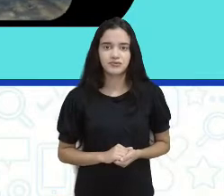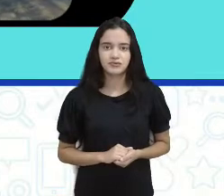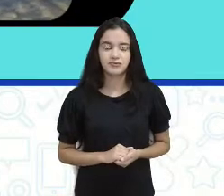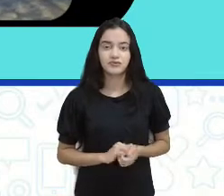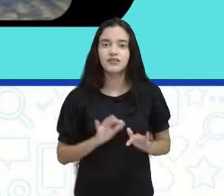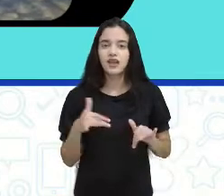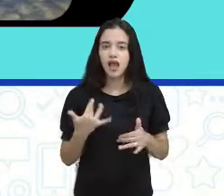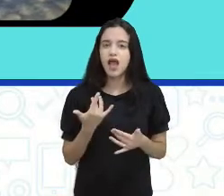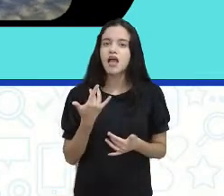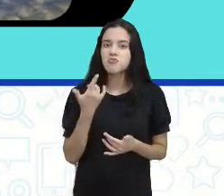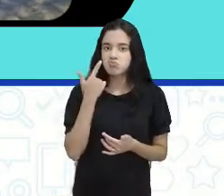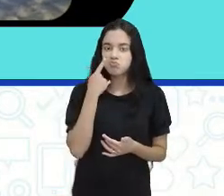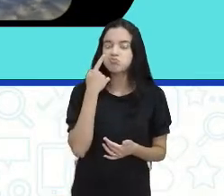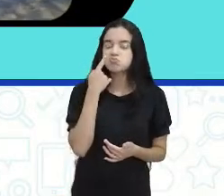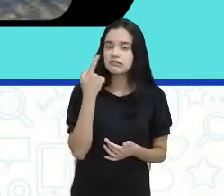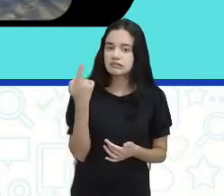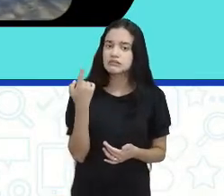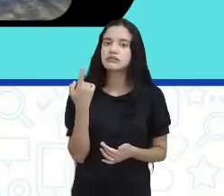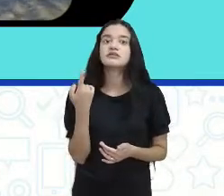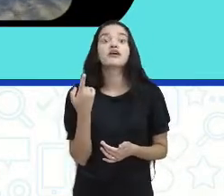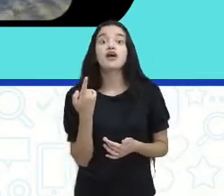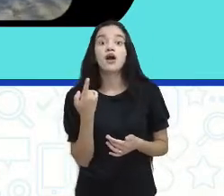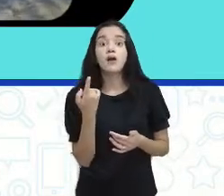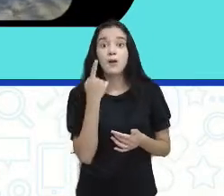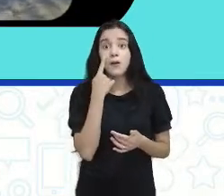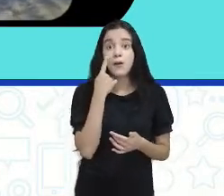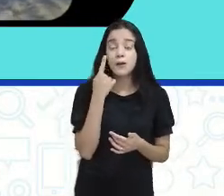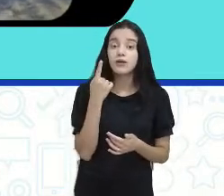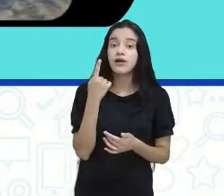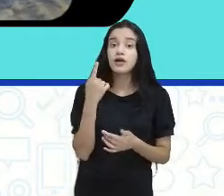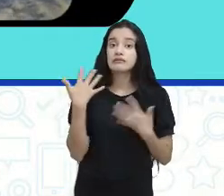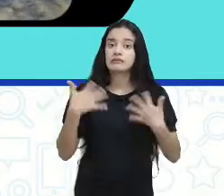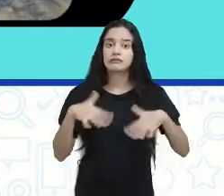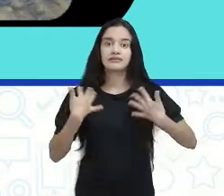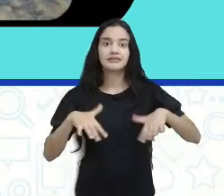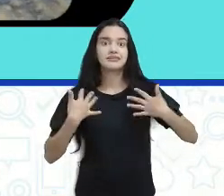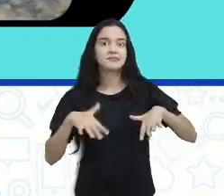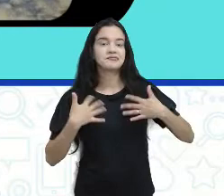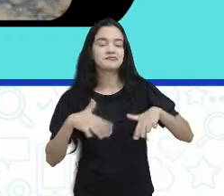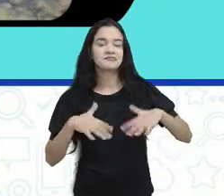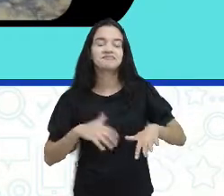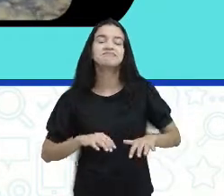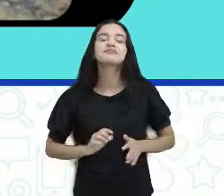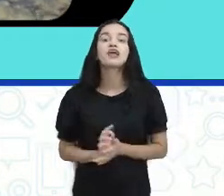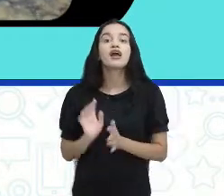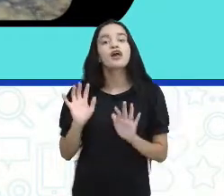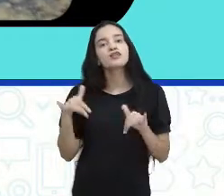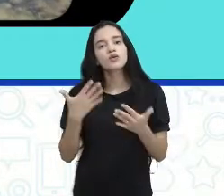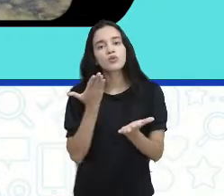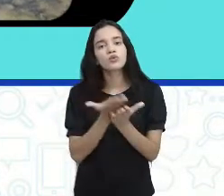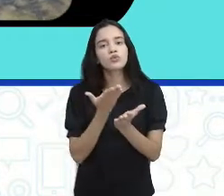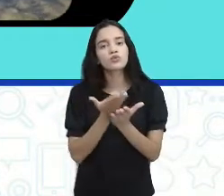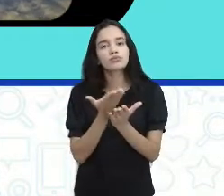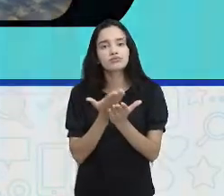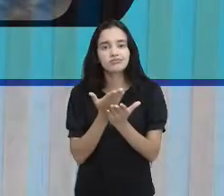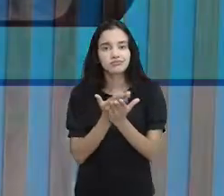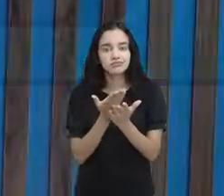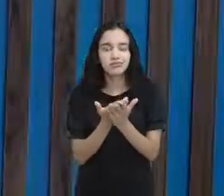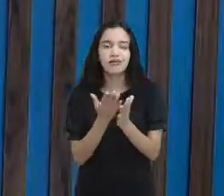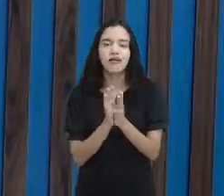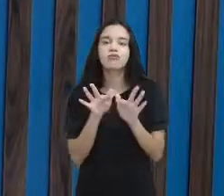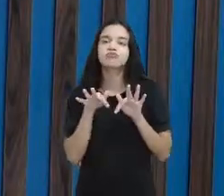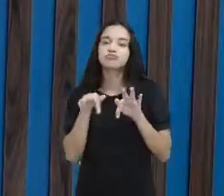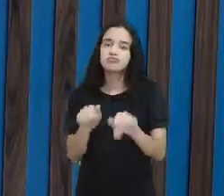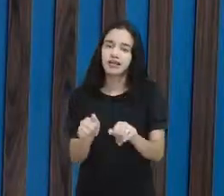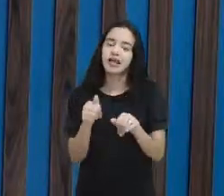É intenso, é intenso. E aí, ó, é isso, galera. Então, nossa aula está chegando ao final. Espero que